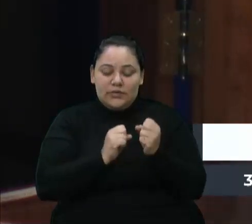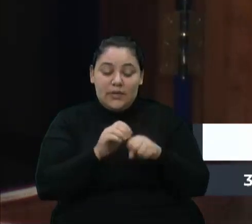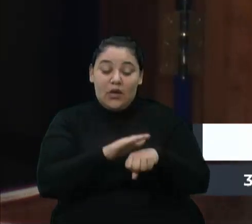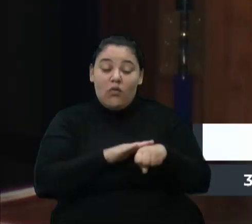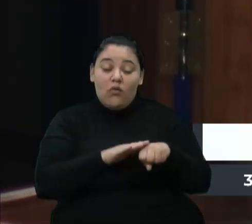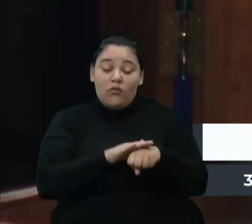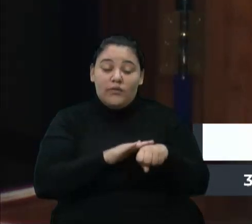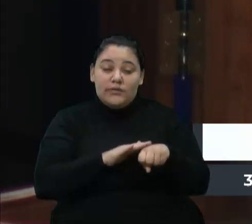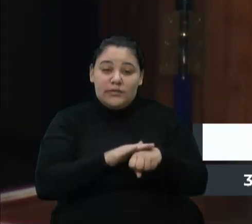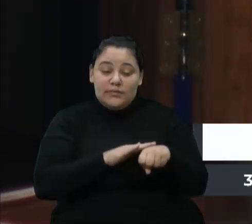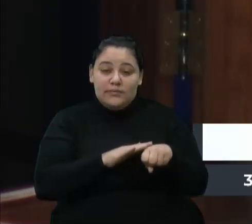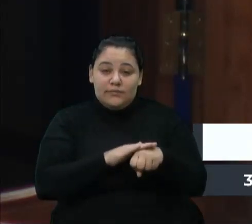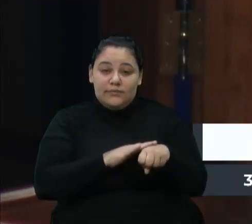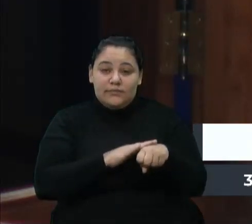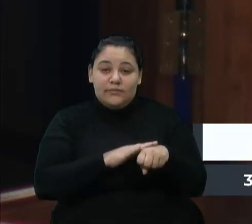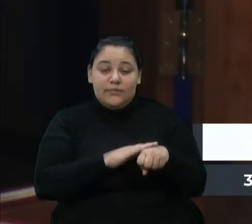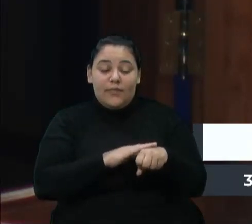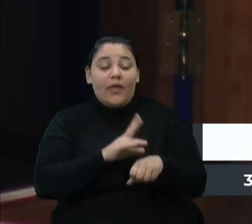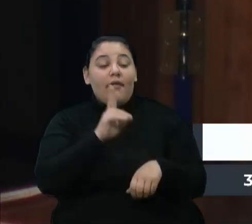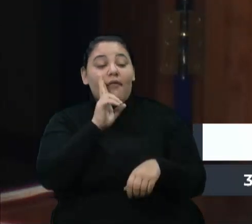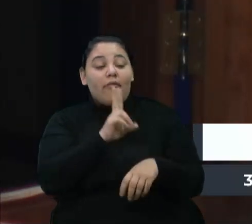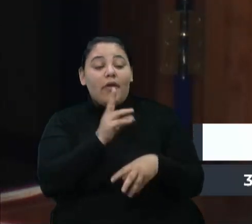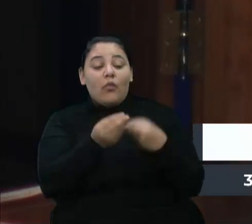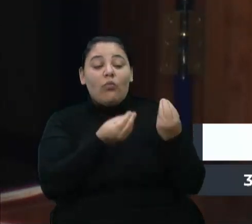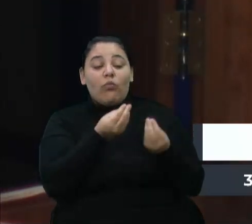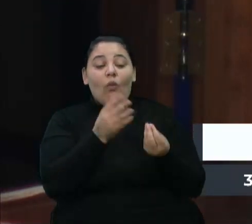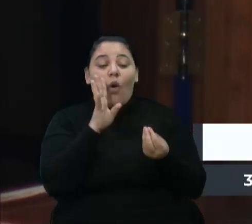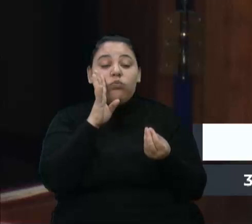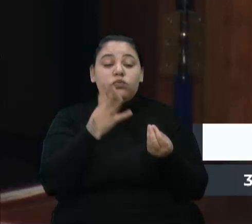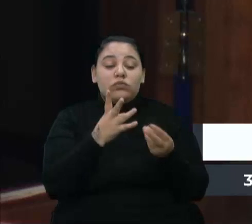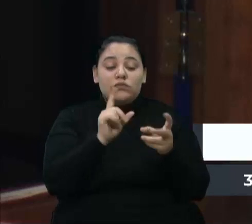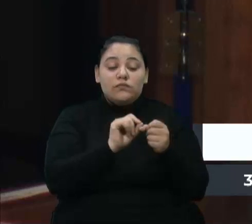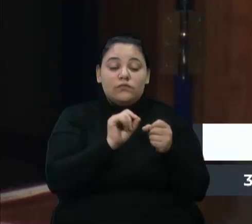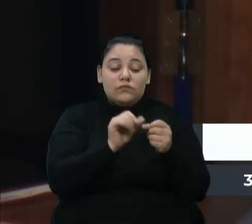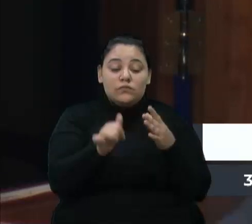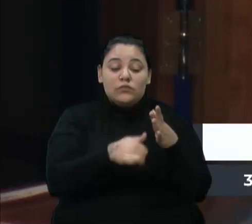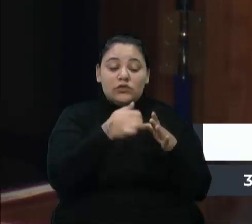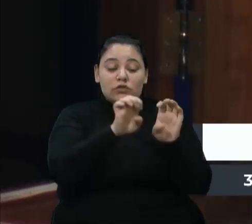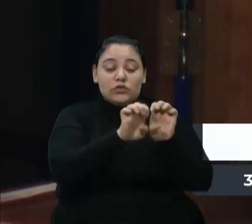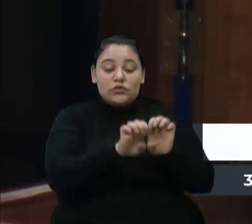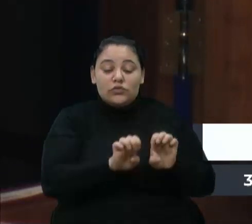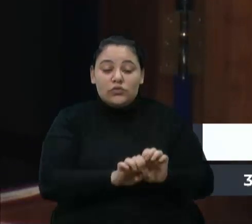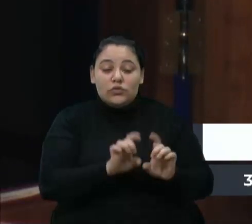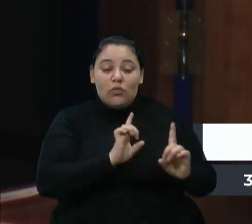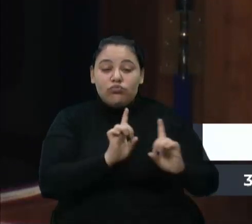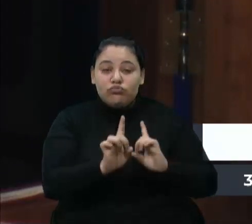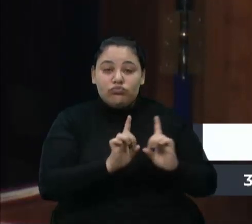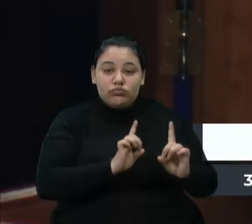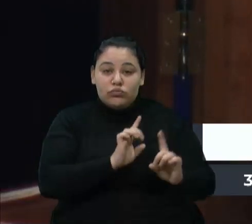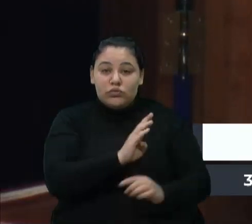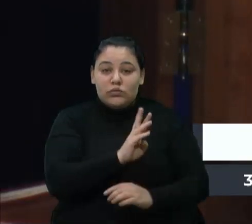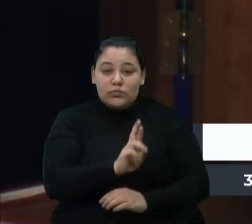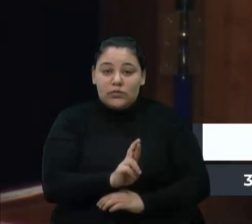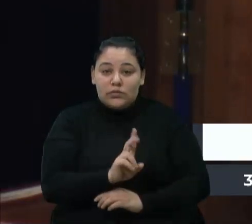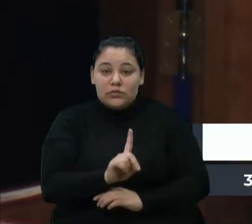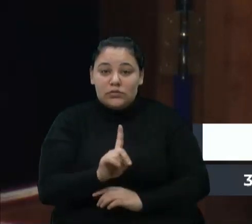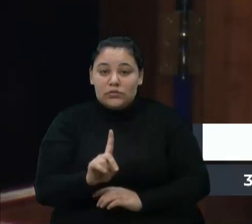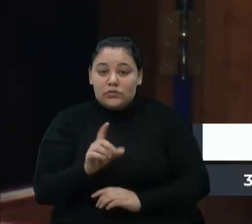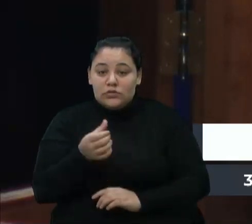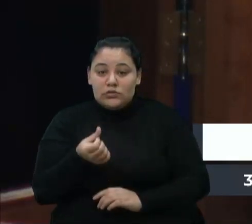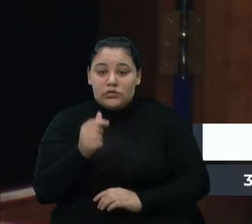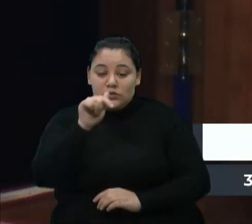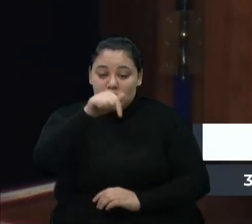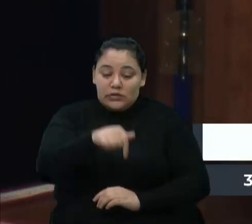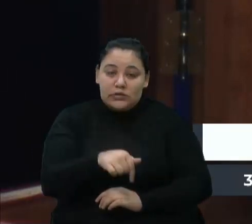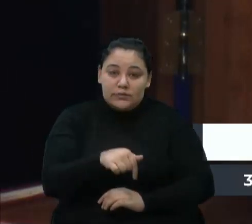conversar para a possibilidade, então, de fazer essa duplicação da BR-116 aqui